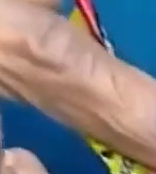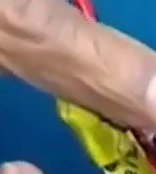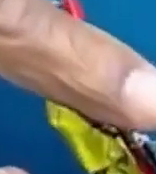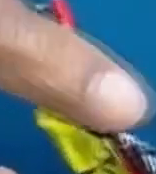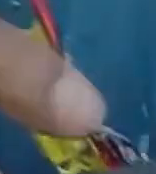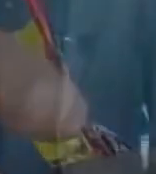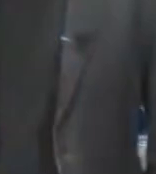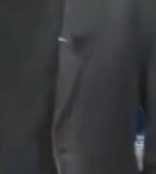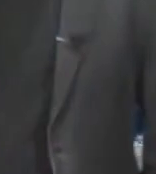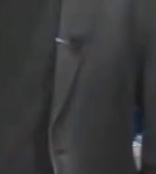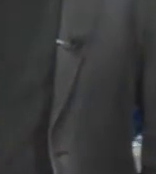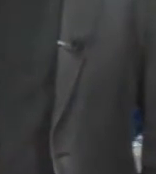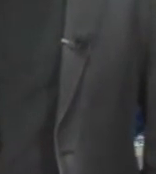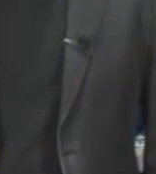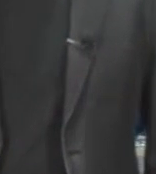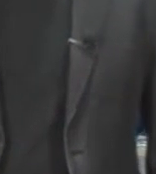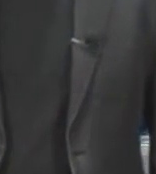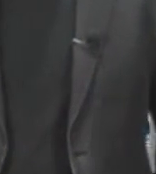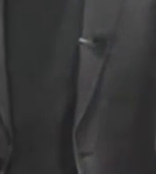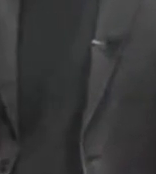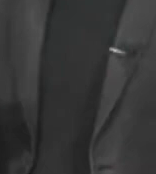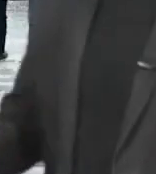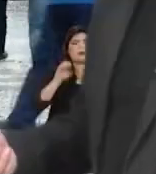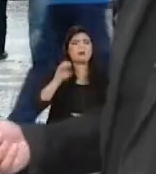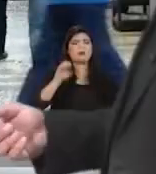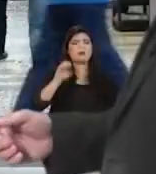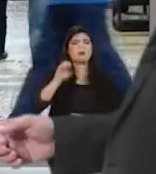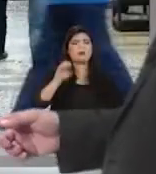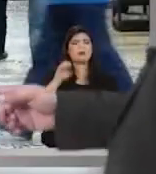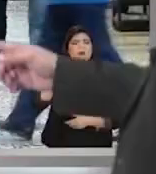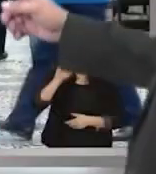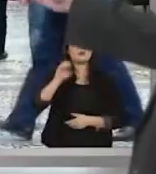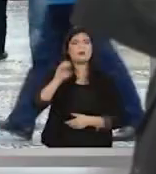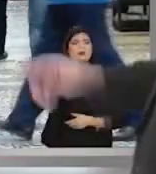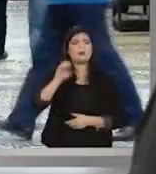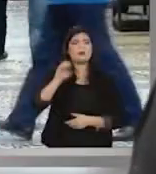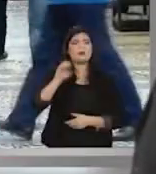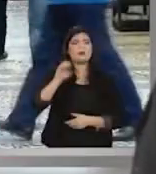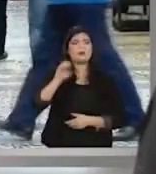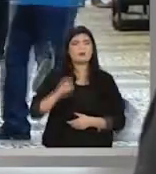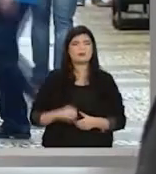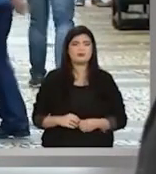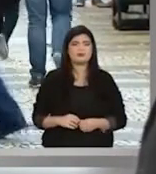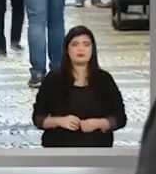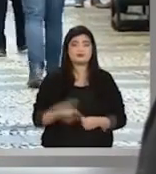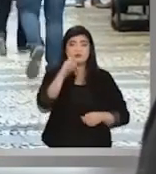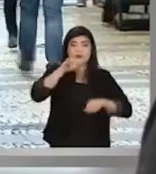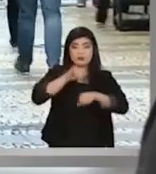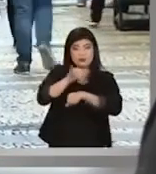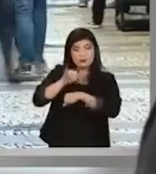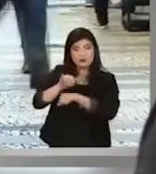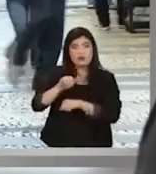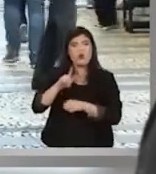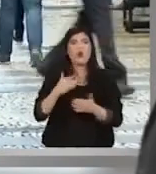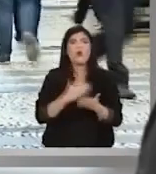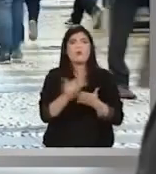aqui no JR23. Vamos acompanhar então aqui, ó, no telão da notícia, roda o VT. O golpe começa antes